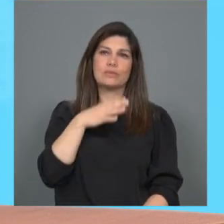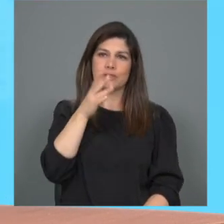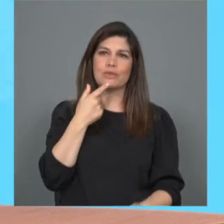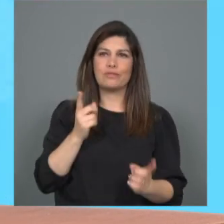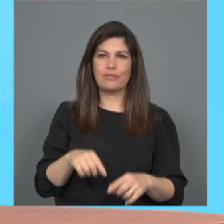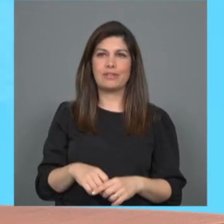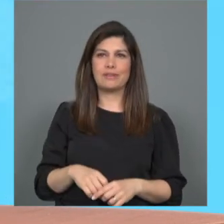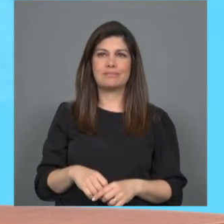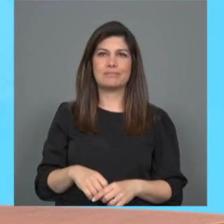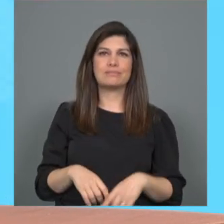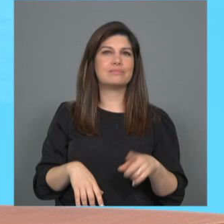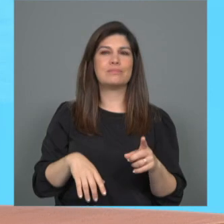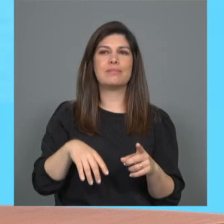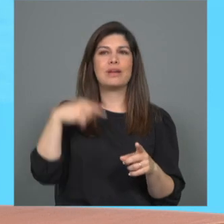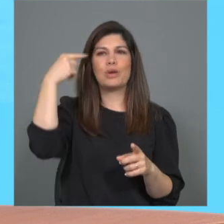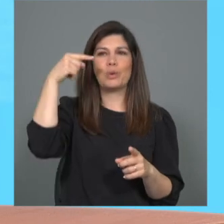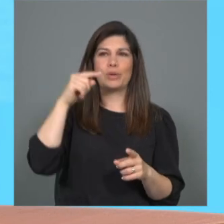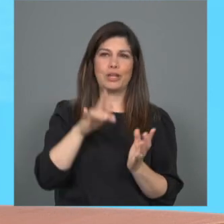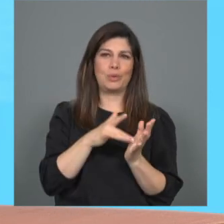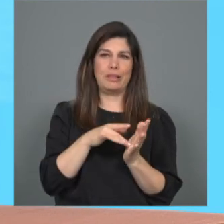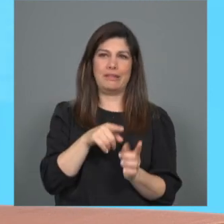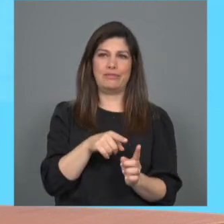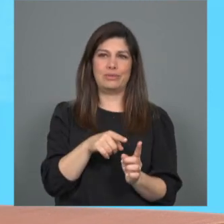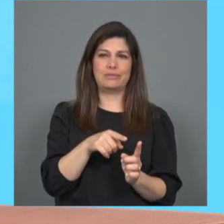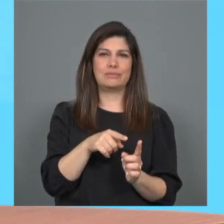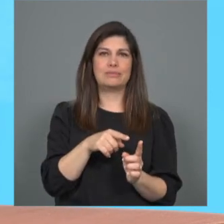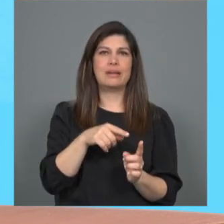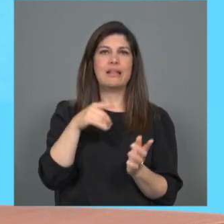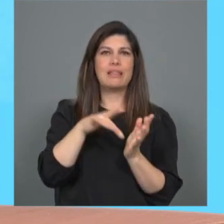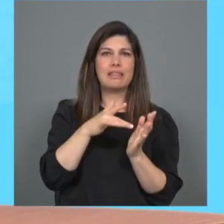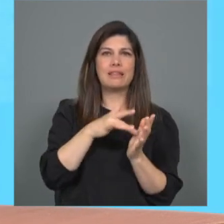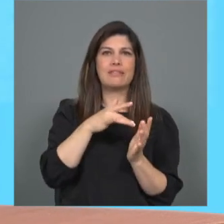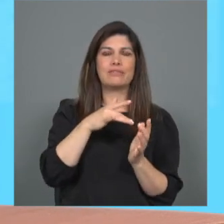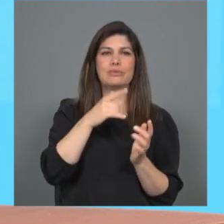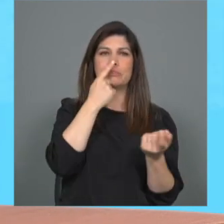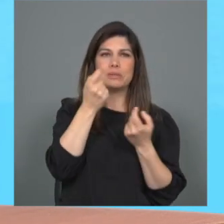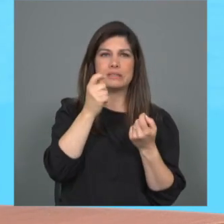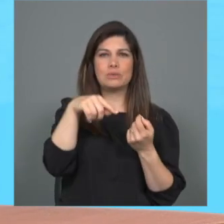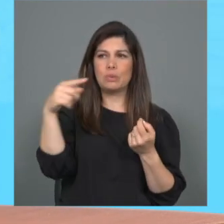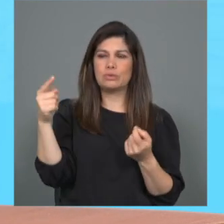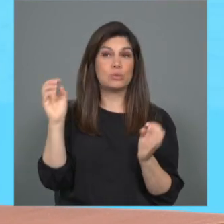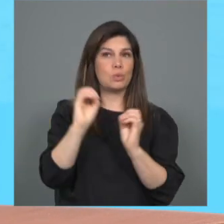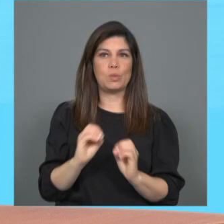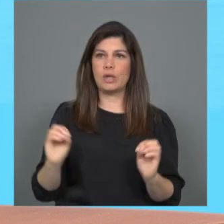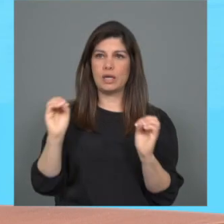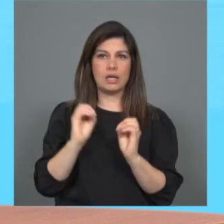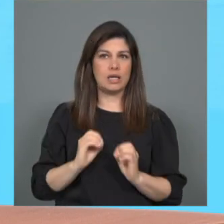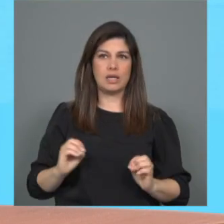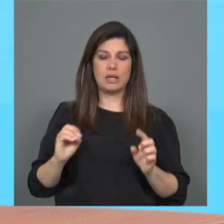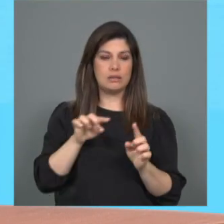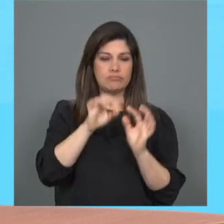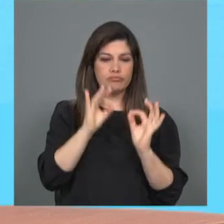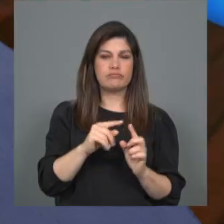é um género único, não há nenhum livro deste género, quer dizer, ou com uma temática semelhante. Não há. Isto é uma coisa